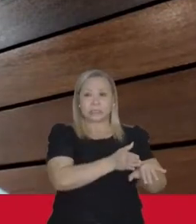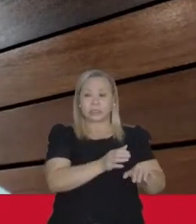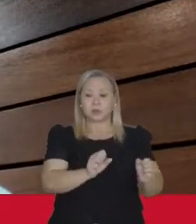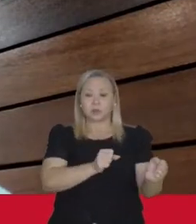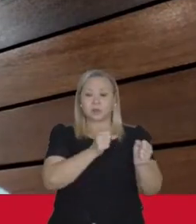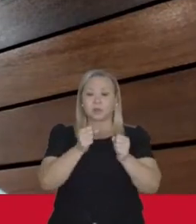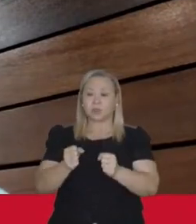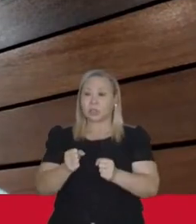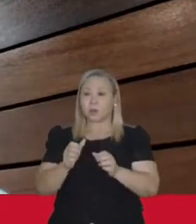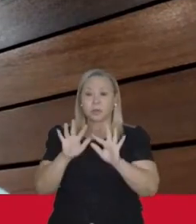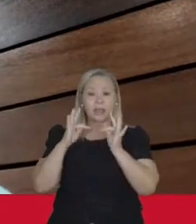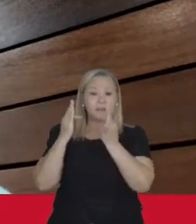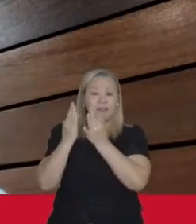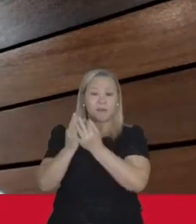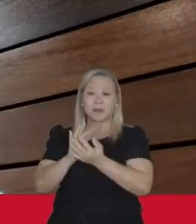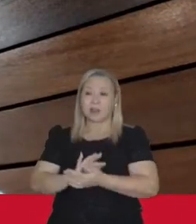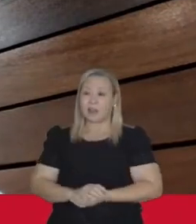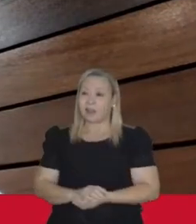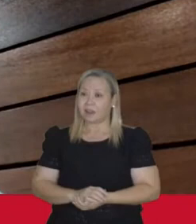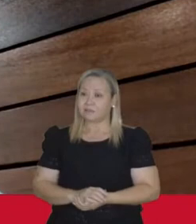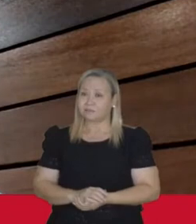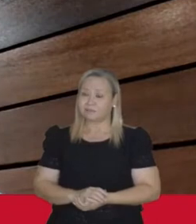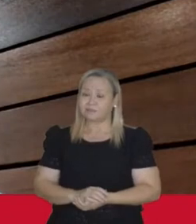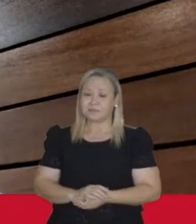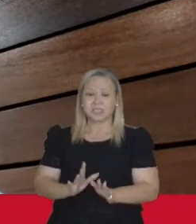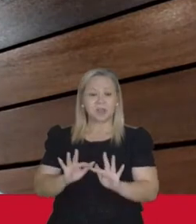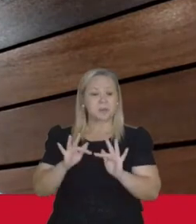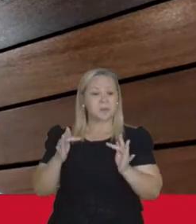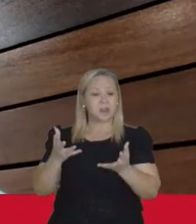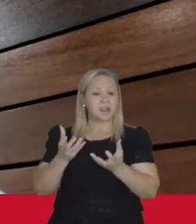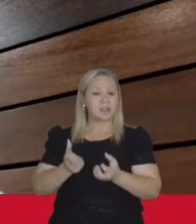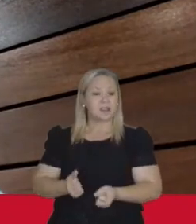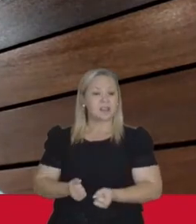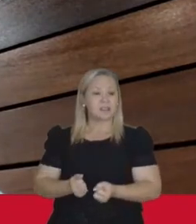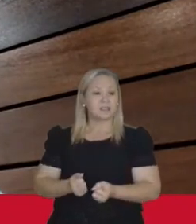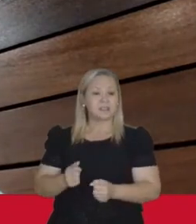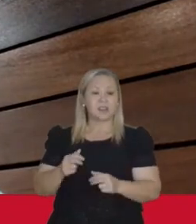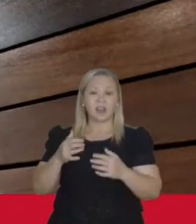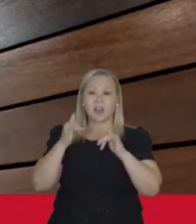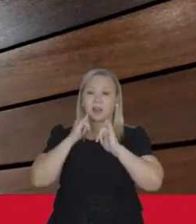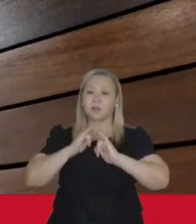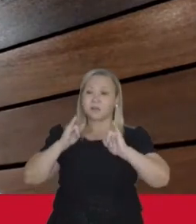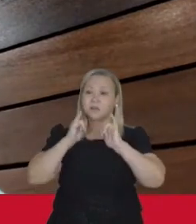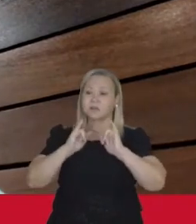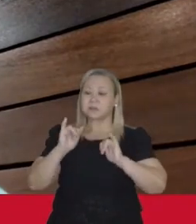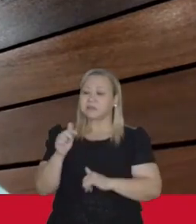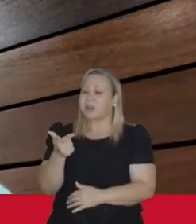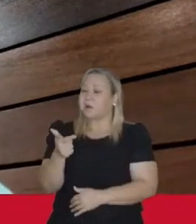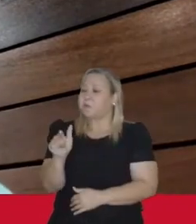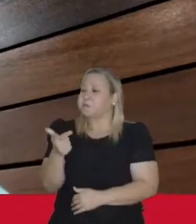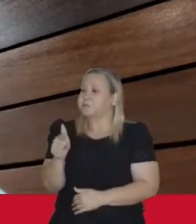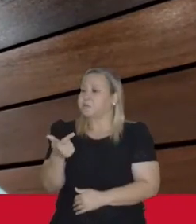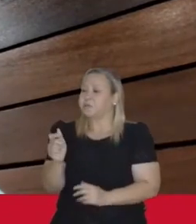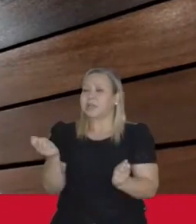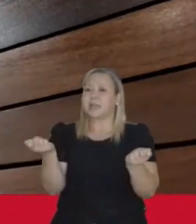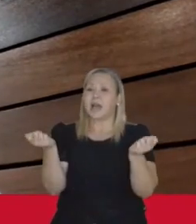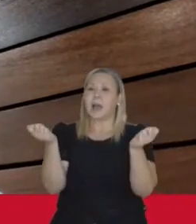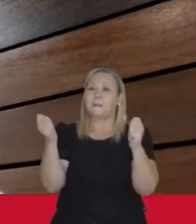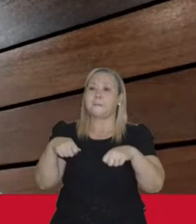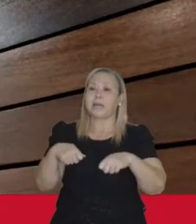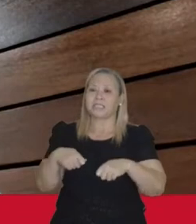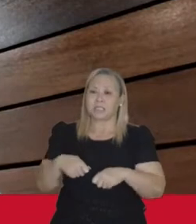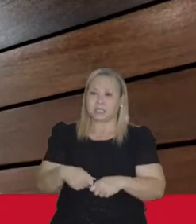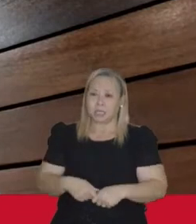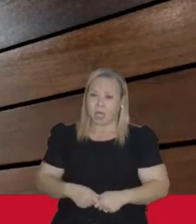familiar. Ela simplesmente recebe a notícia de que ela não tem